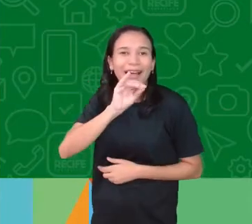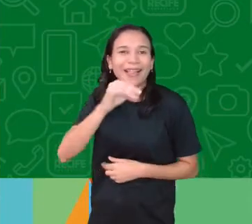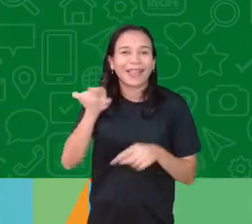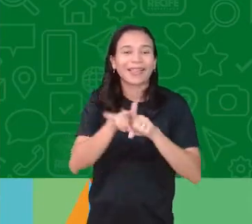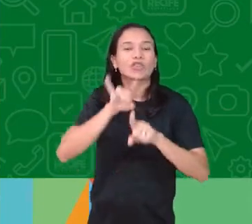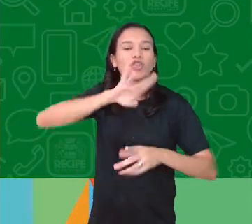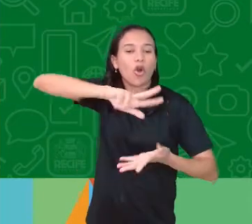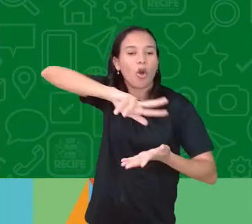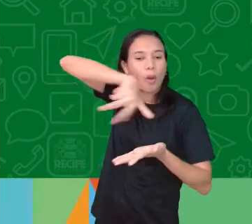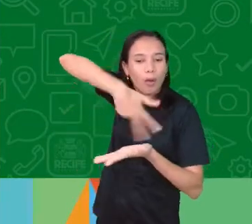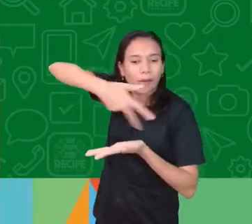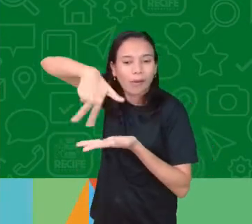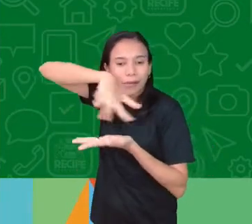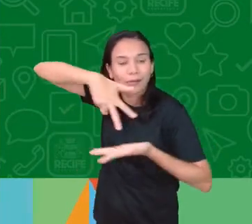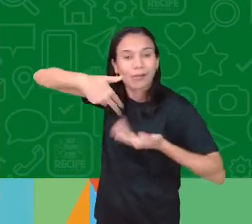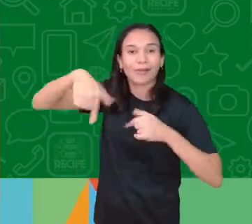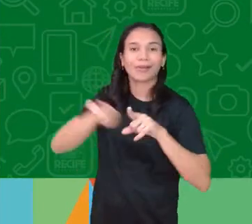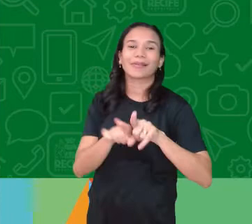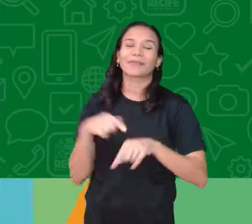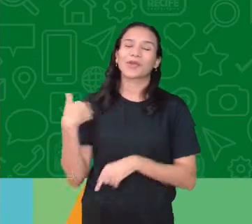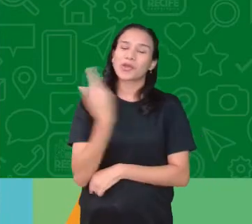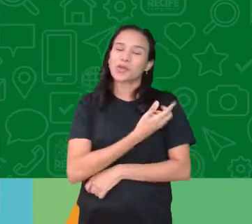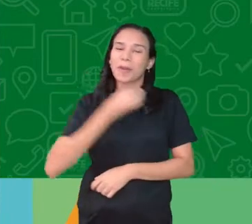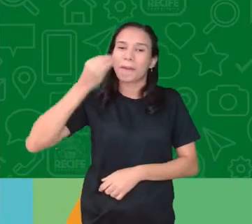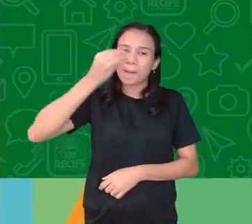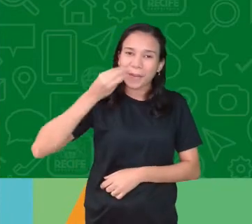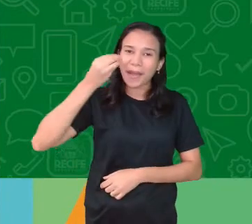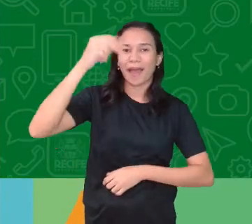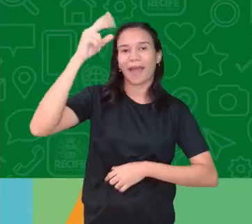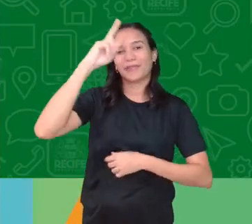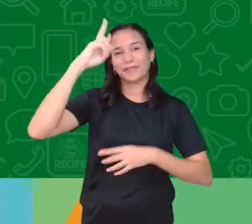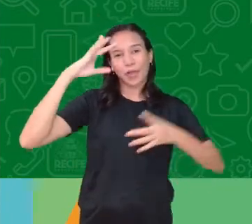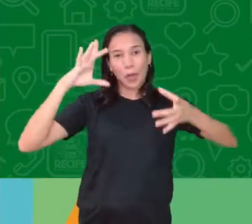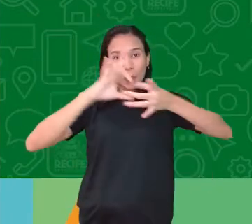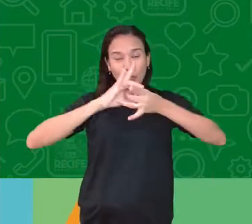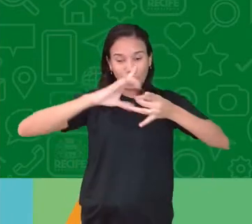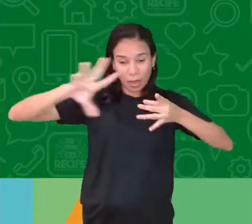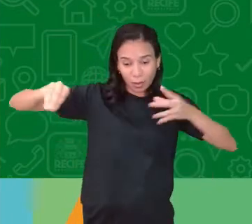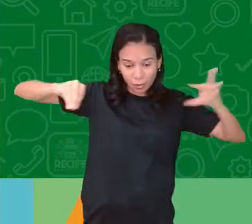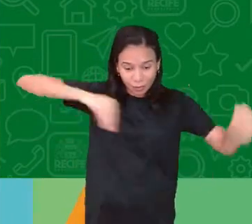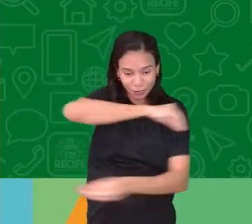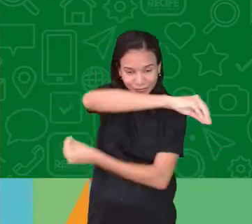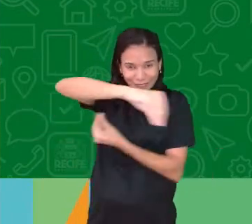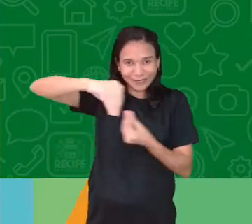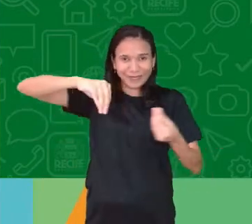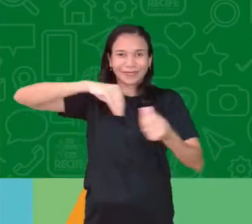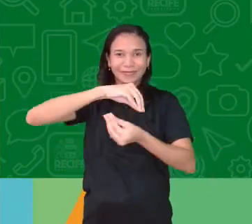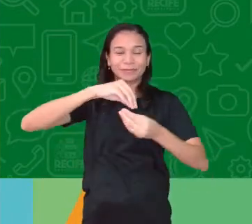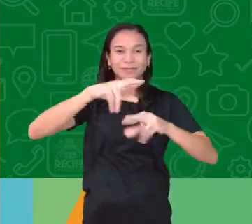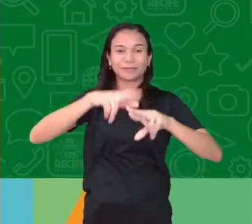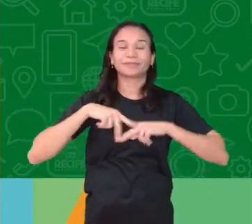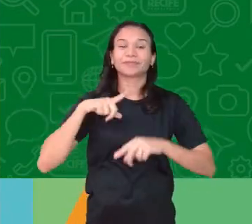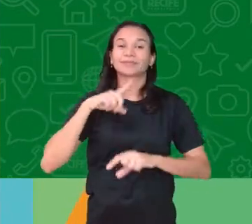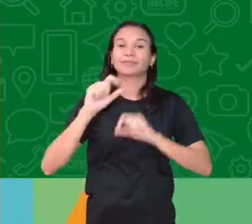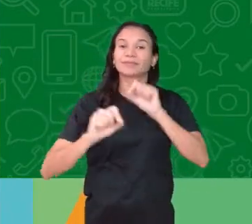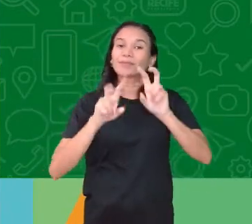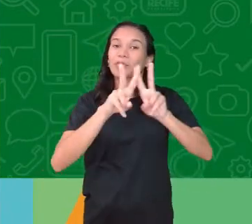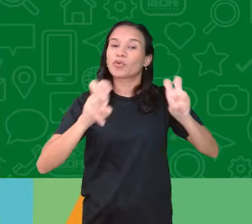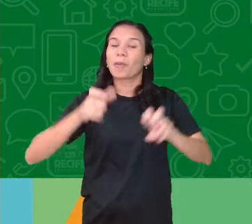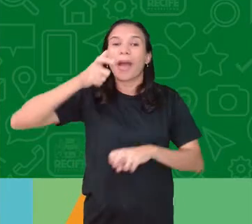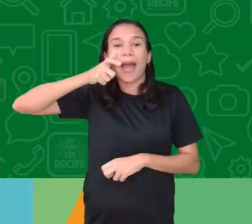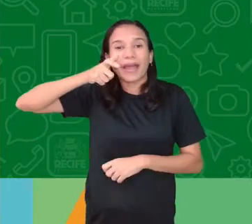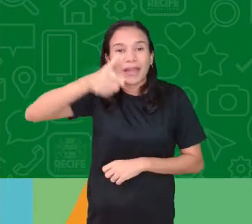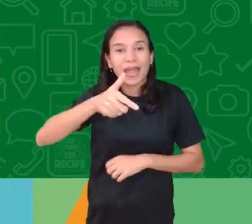ali das nossas vivências, da nossa história, tudo junto e misturado. Em relação à intenção